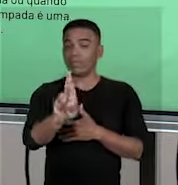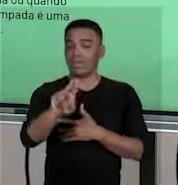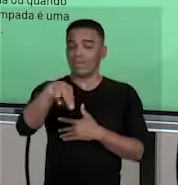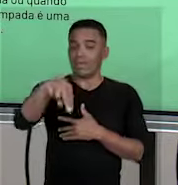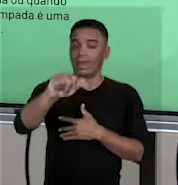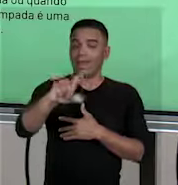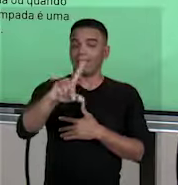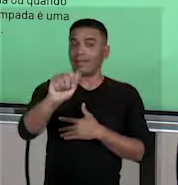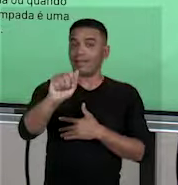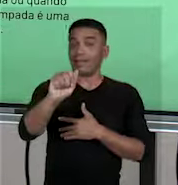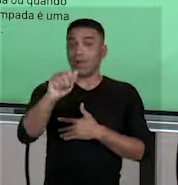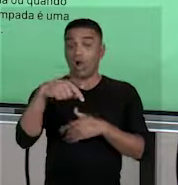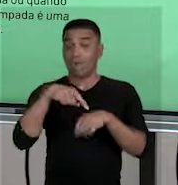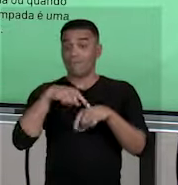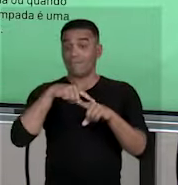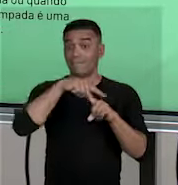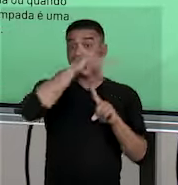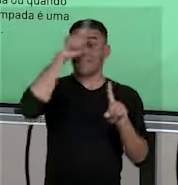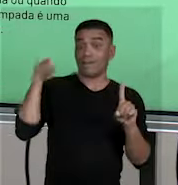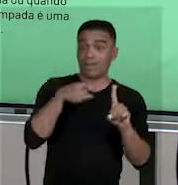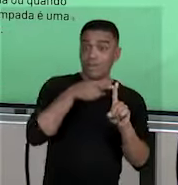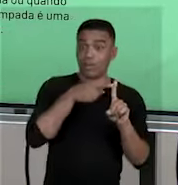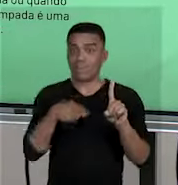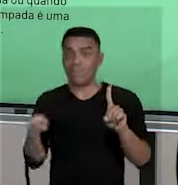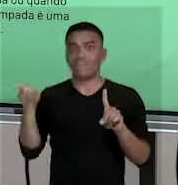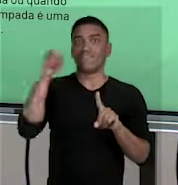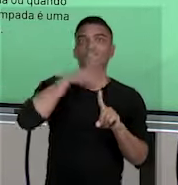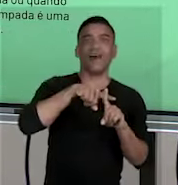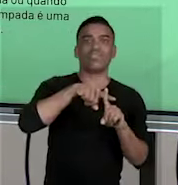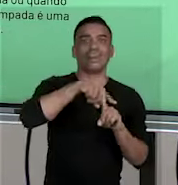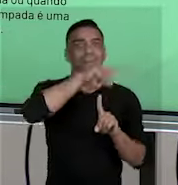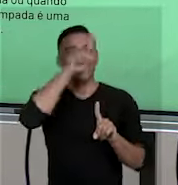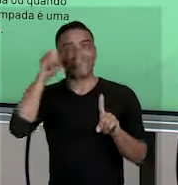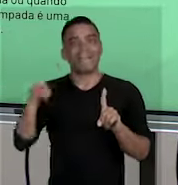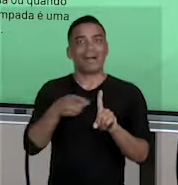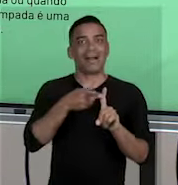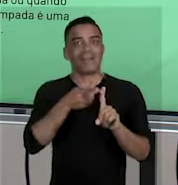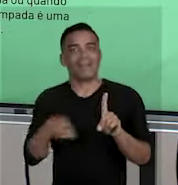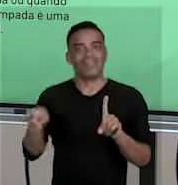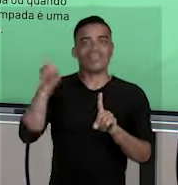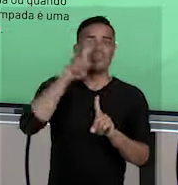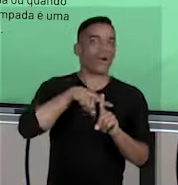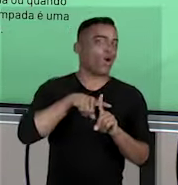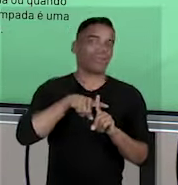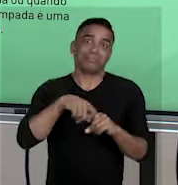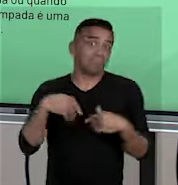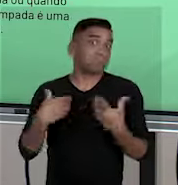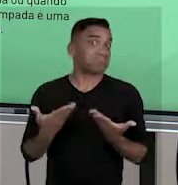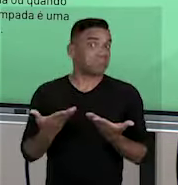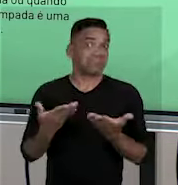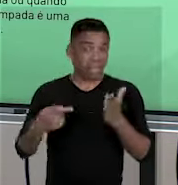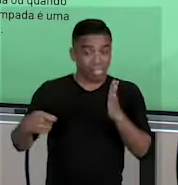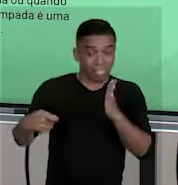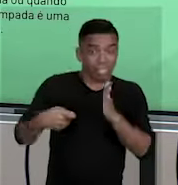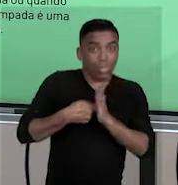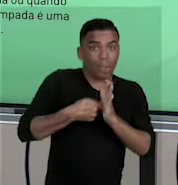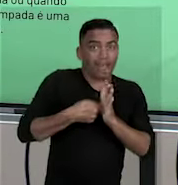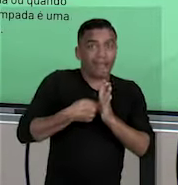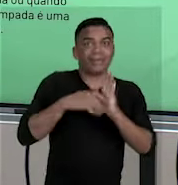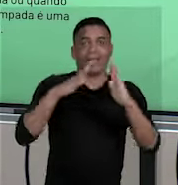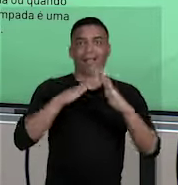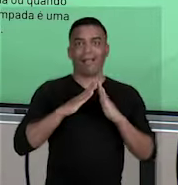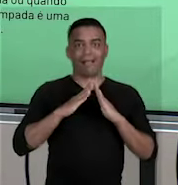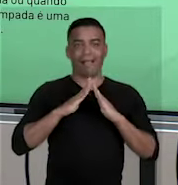para um lado, ora está indo para o outro. Então, ele inverte o tempo todo na tomada